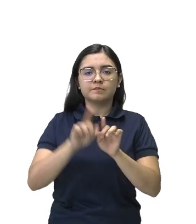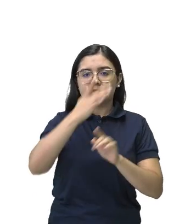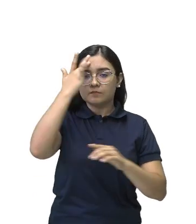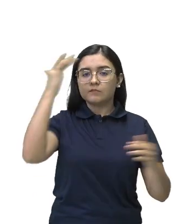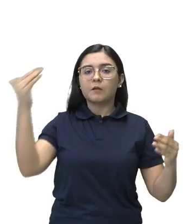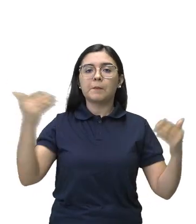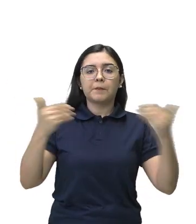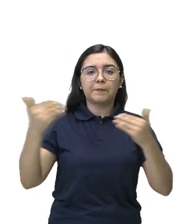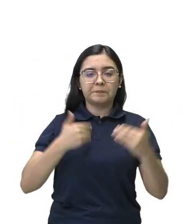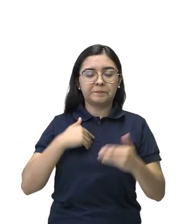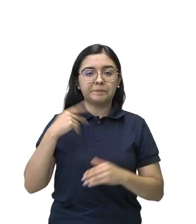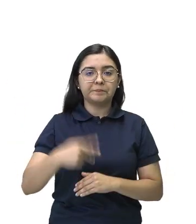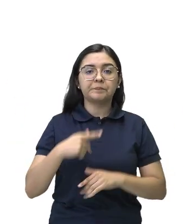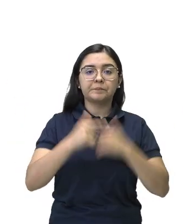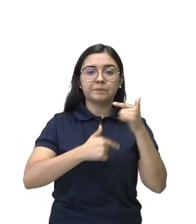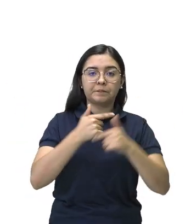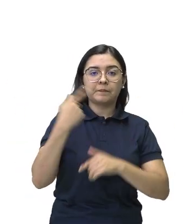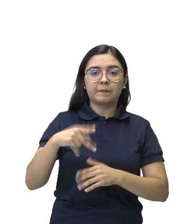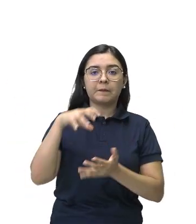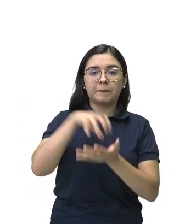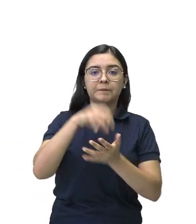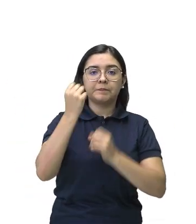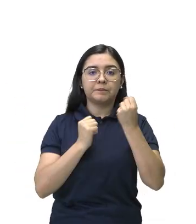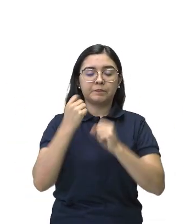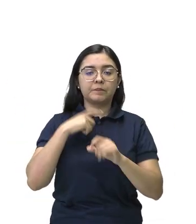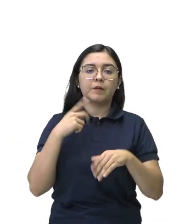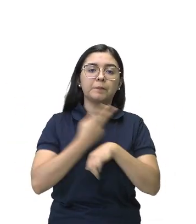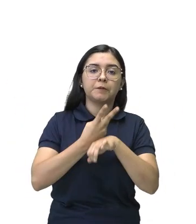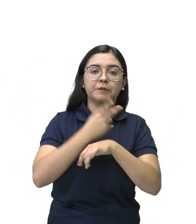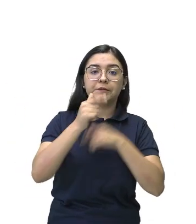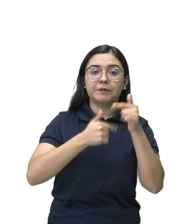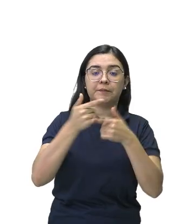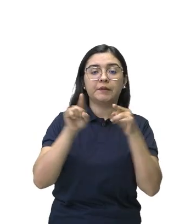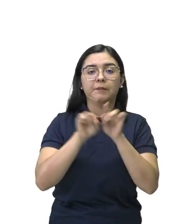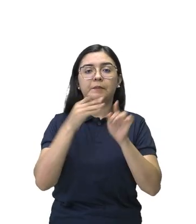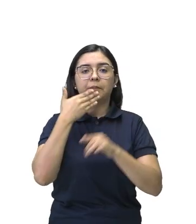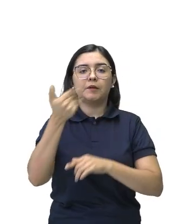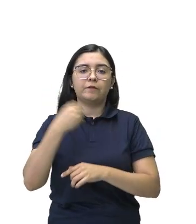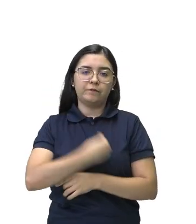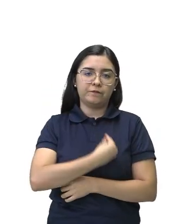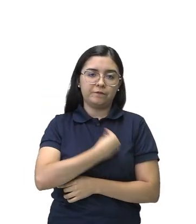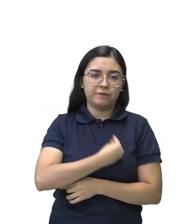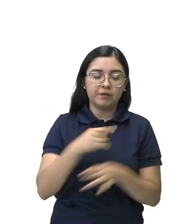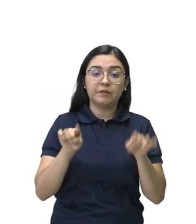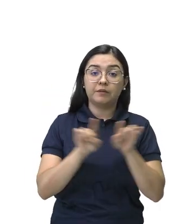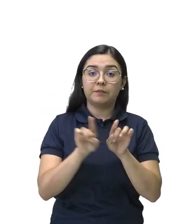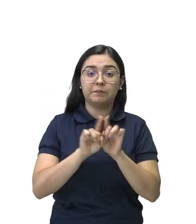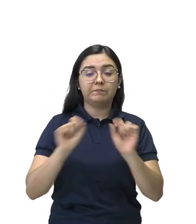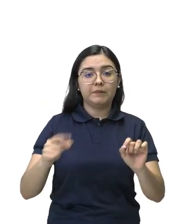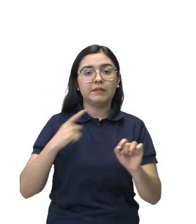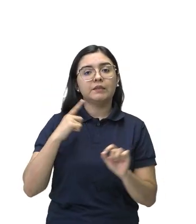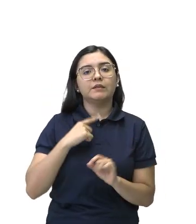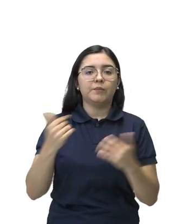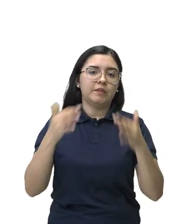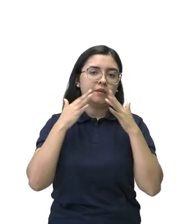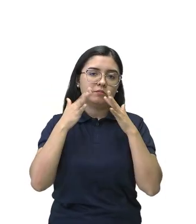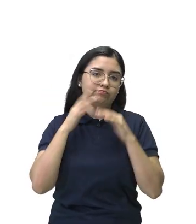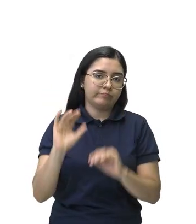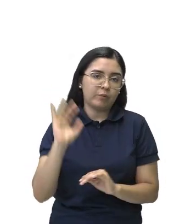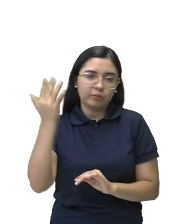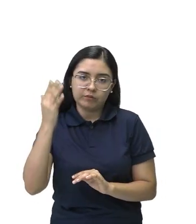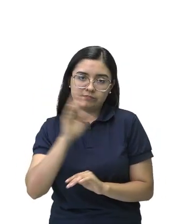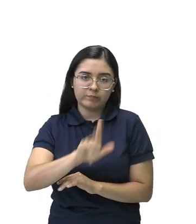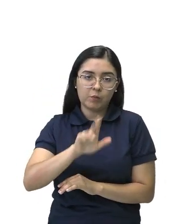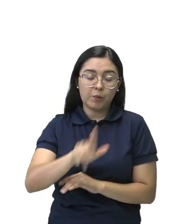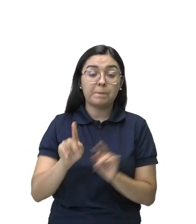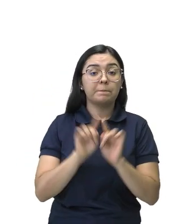imigrantes para atuar aqui na Zona Franca, em busca de trabalho, de melhores condições de vida. Então é muito natural que isso